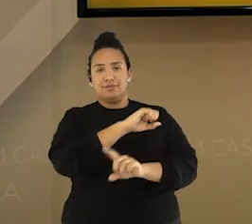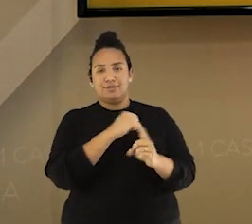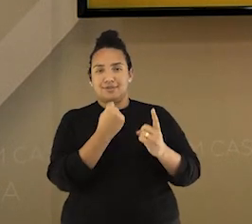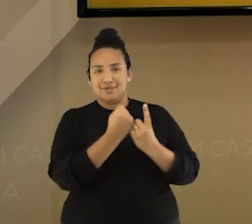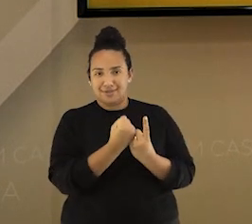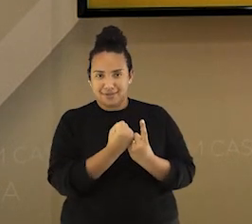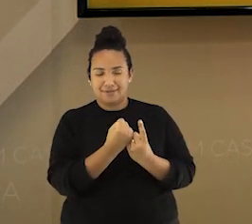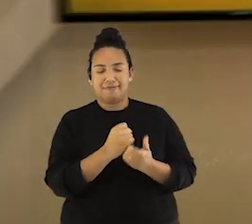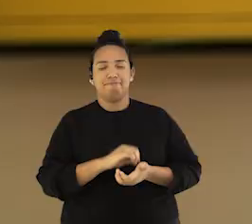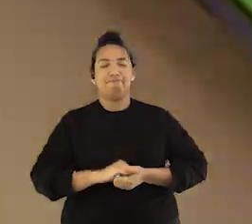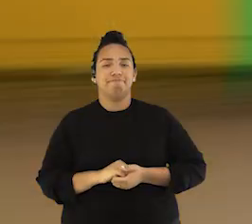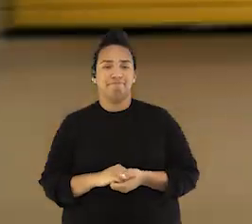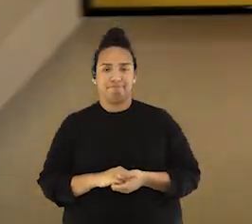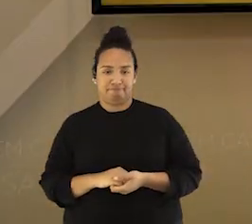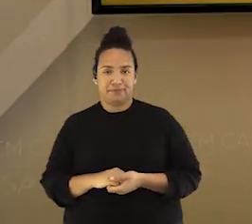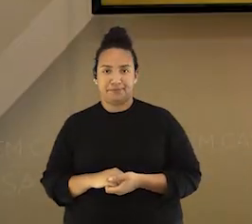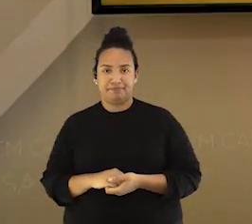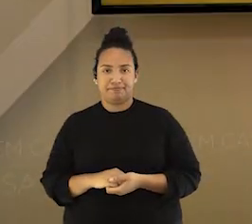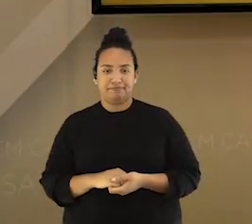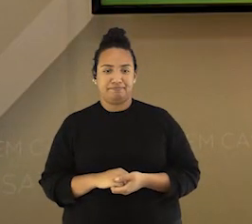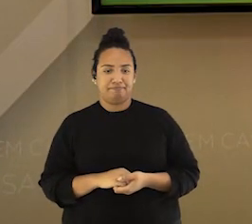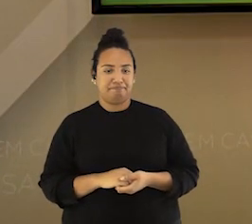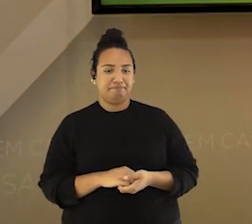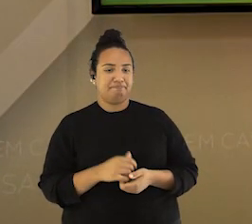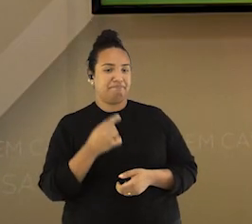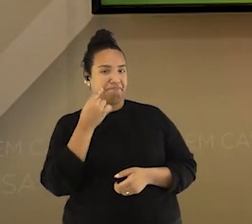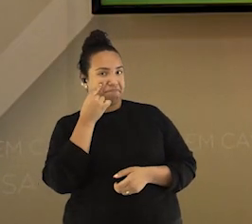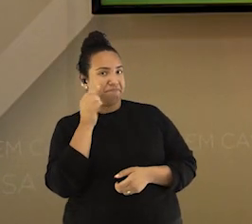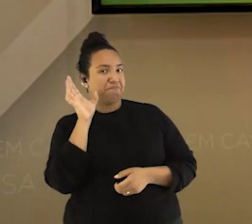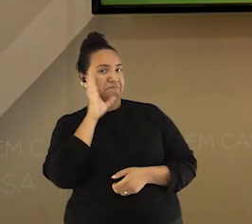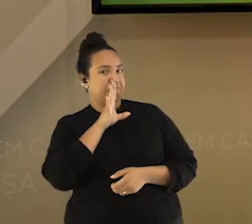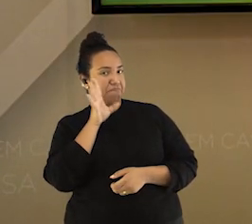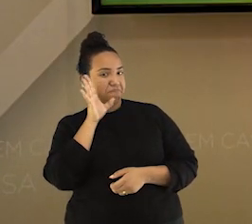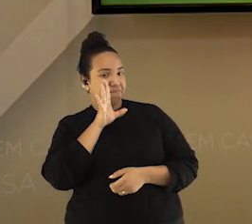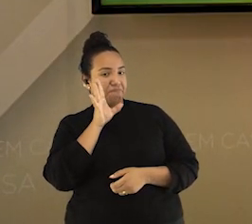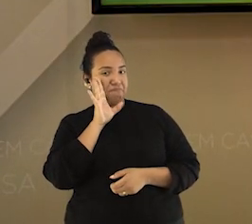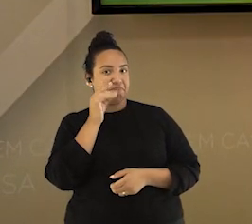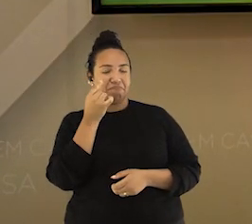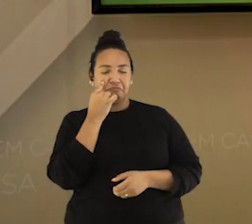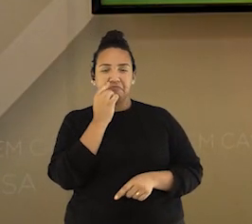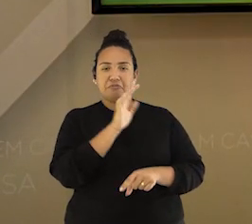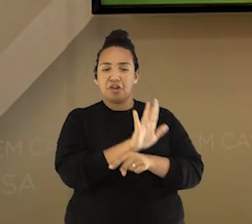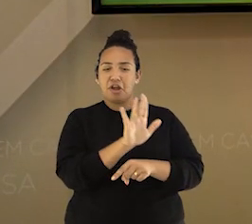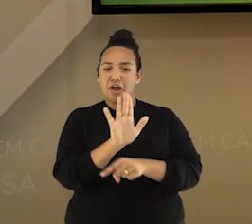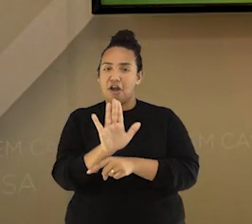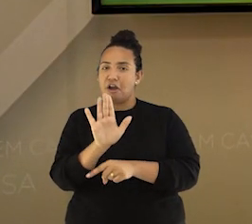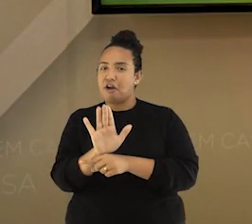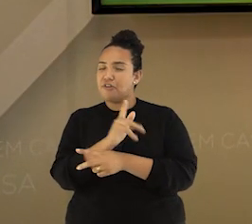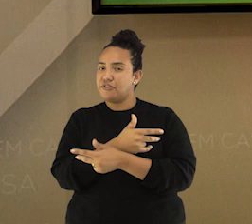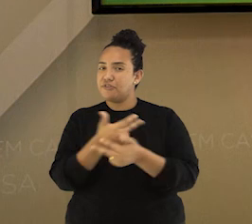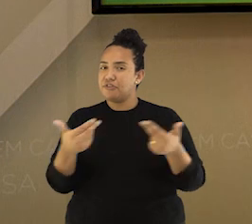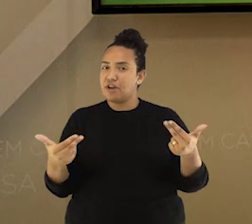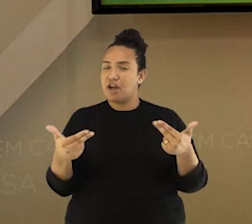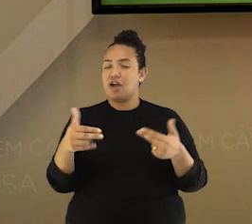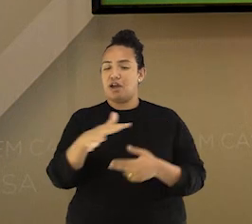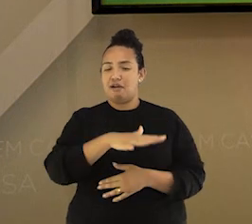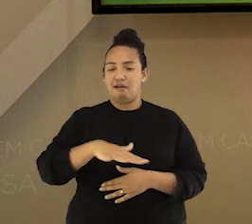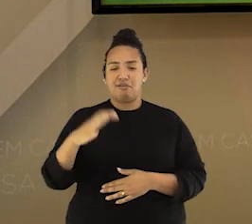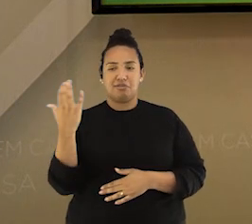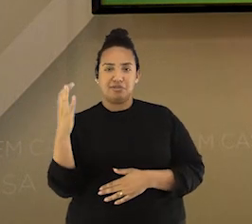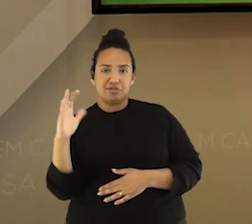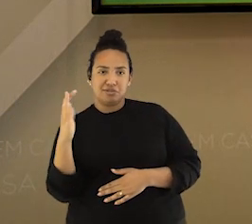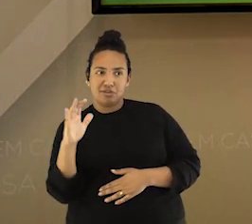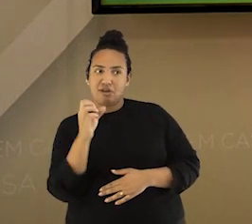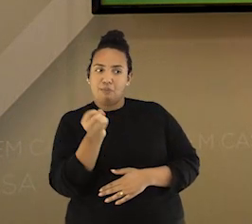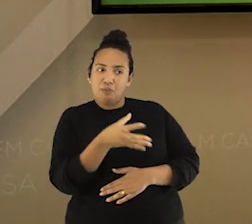décadas seguintes. Muito legal todas essas contribuições da ciência na modernidade, não é